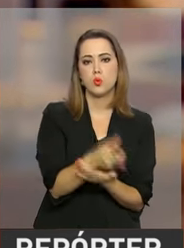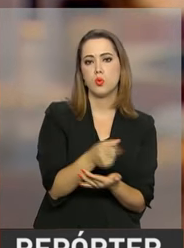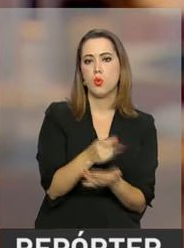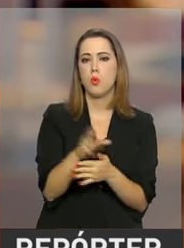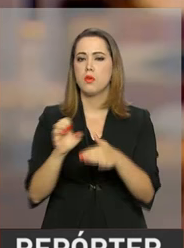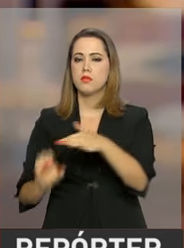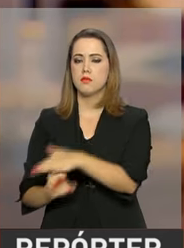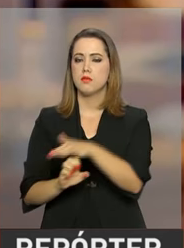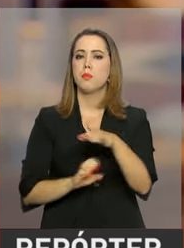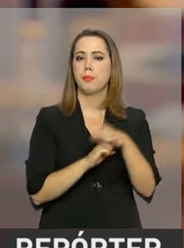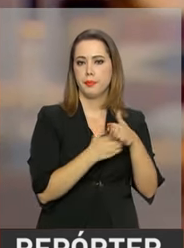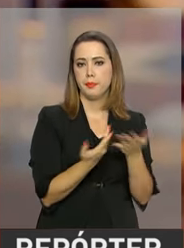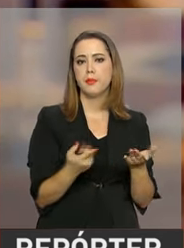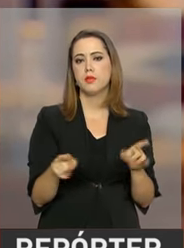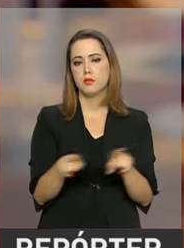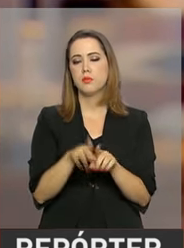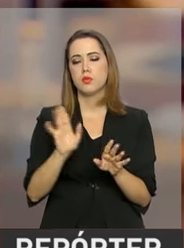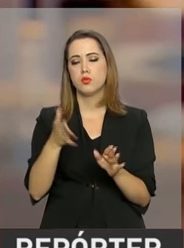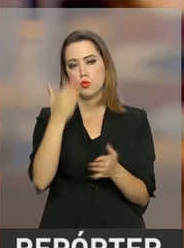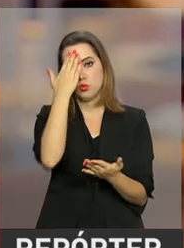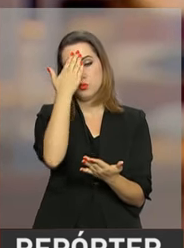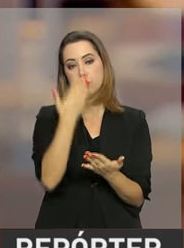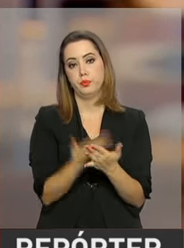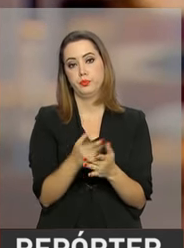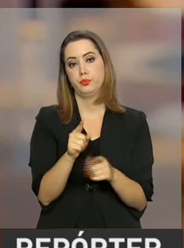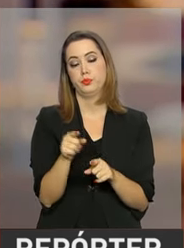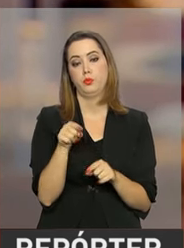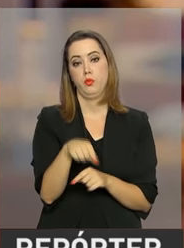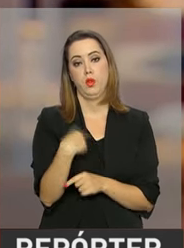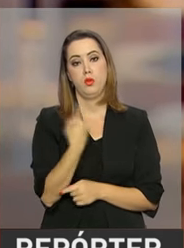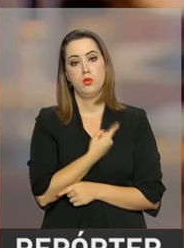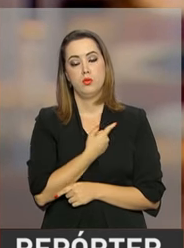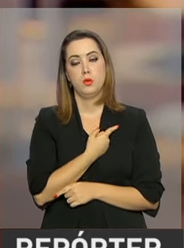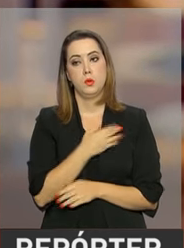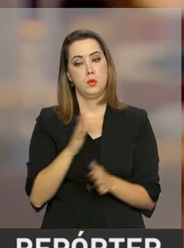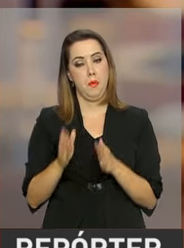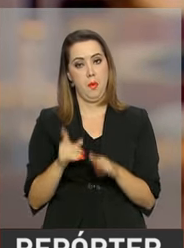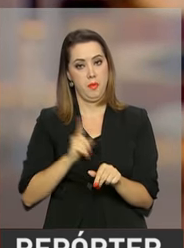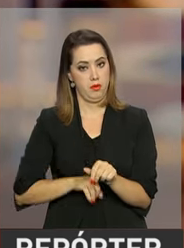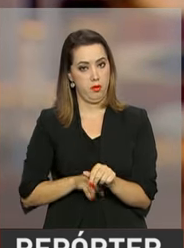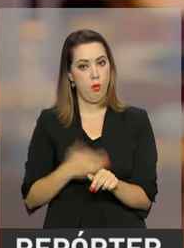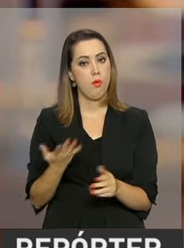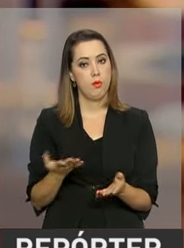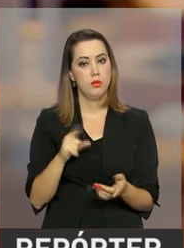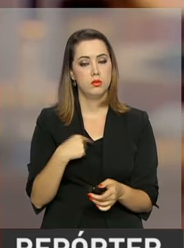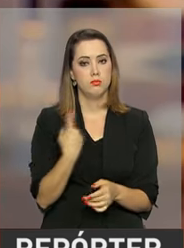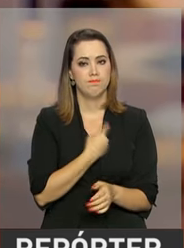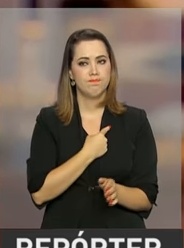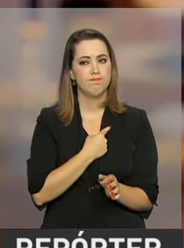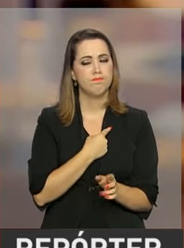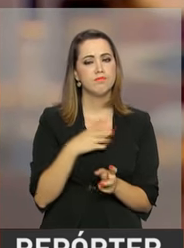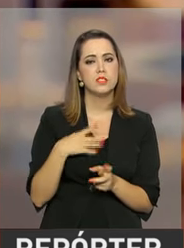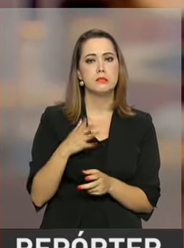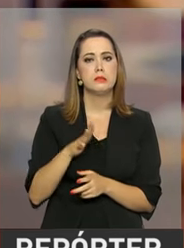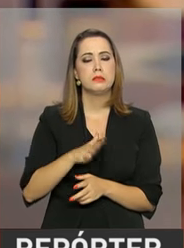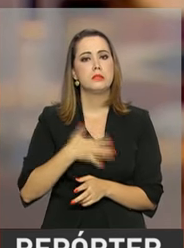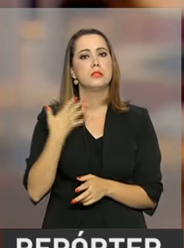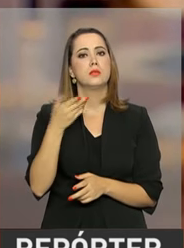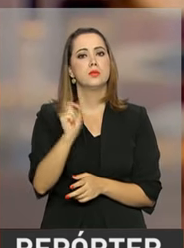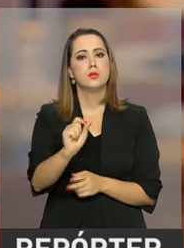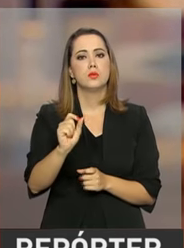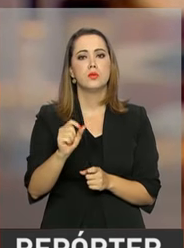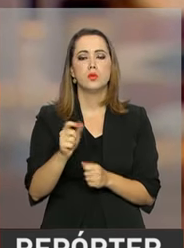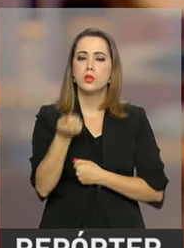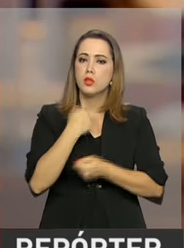empresários, etc. E eu acho que vai ser um primeiro momento em que nós poderemos reexpressar a nossa convicção em